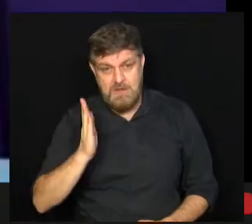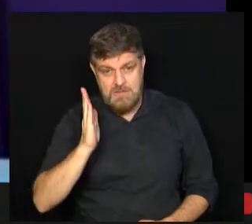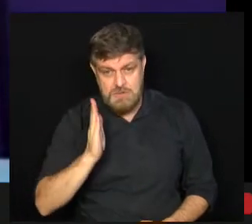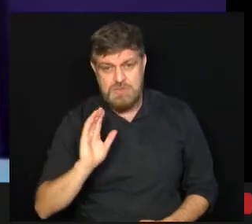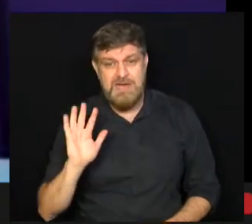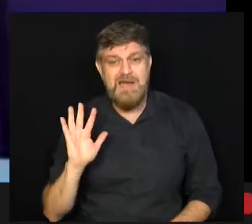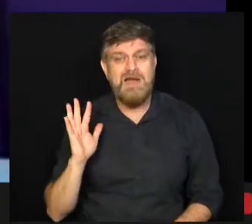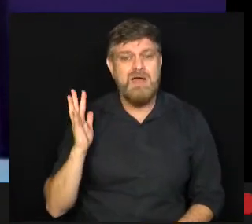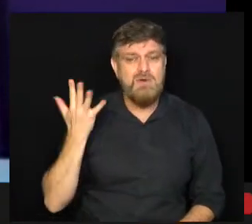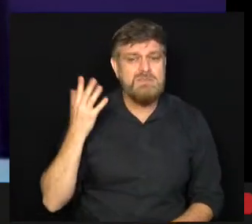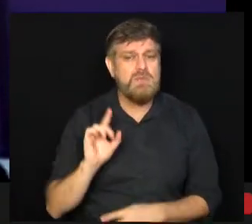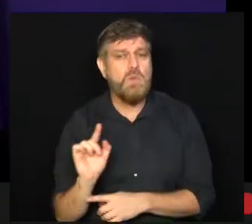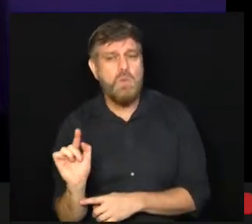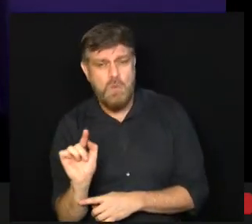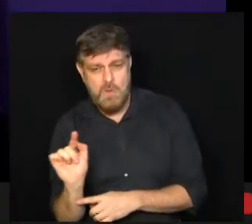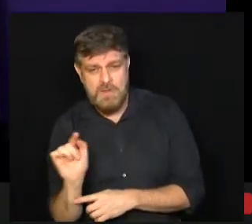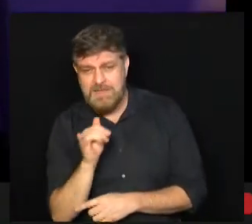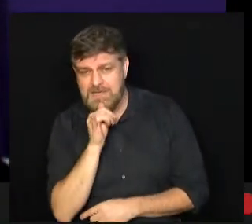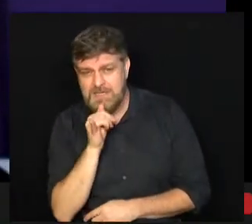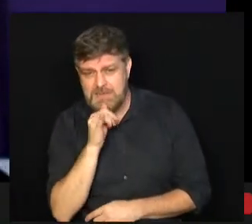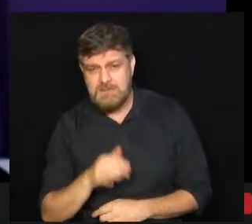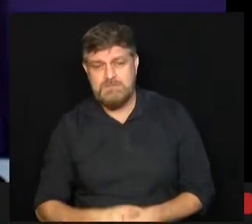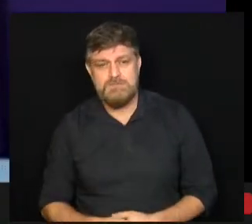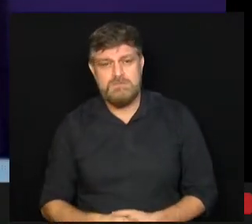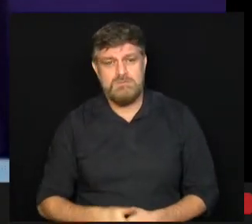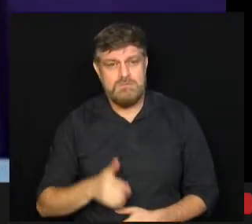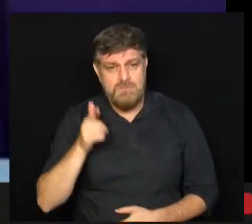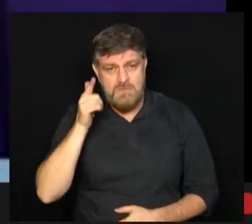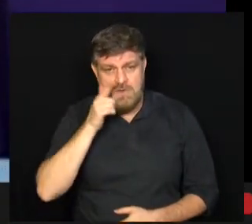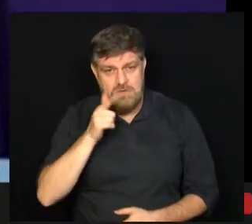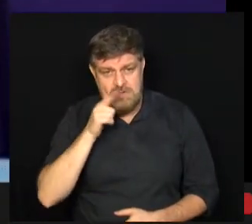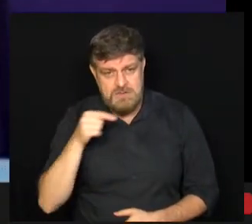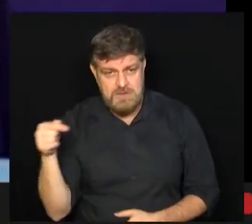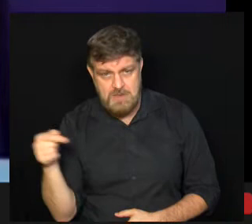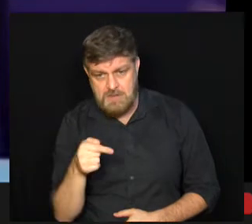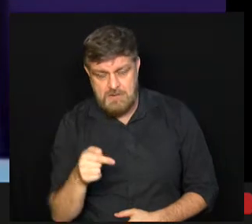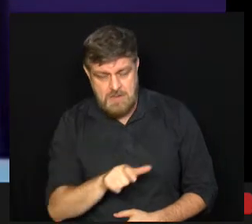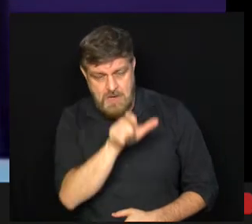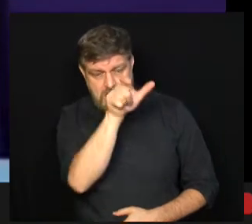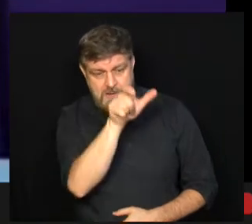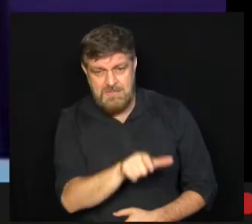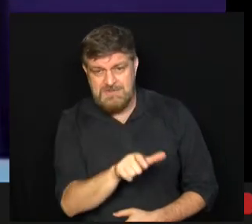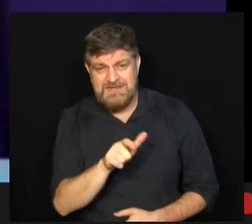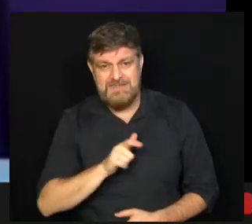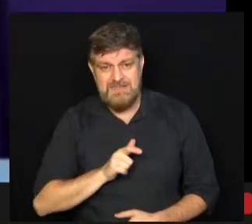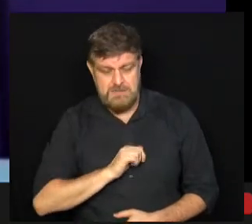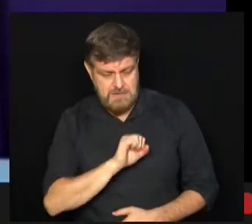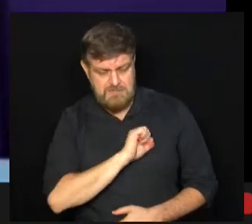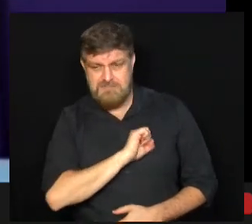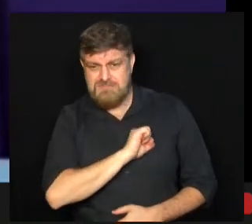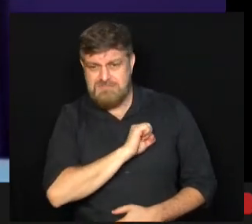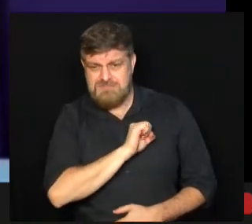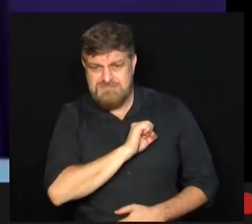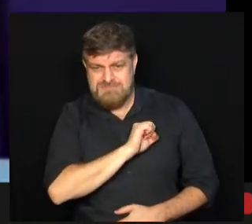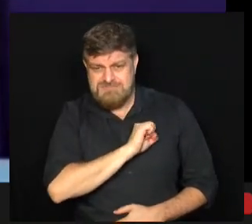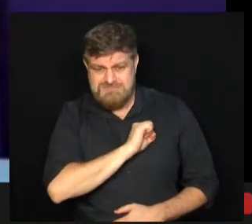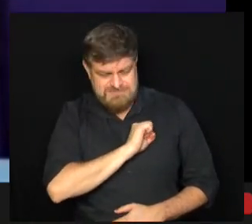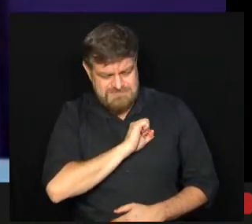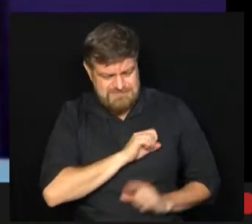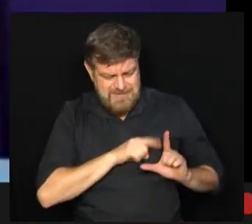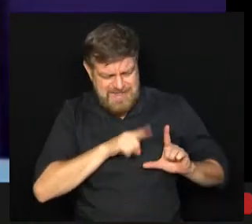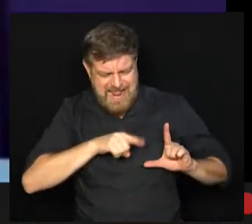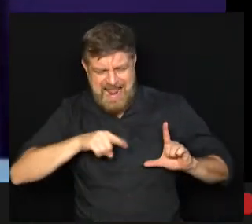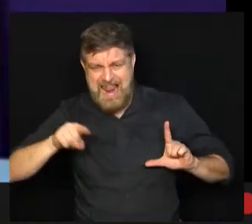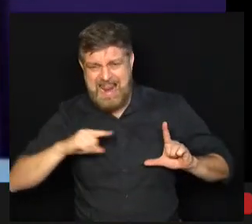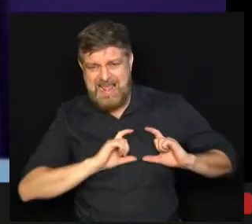situação de ter que conseguir acolher e cuidar de um passageiro que estava tendo um ataque cardíaco em voo, já